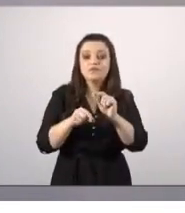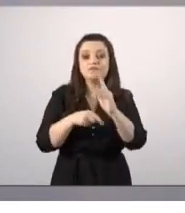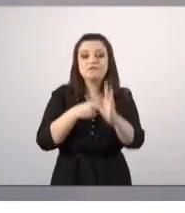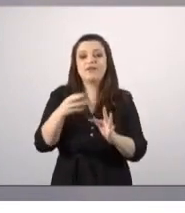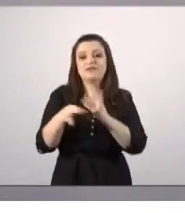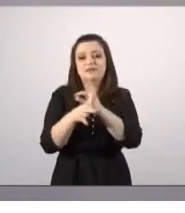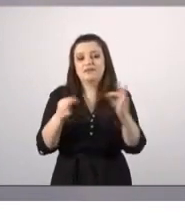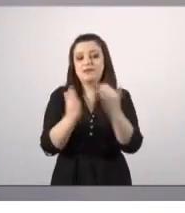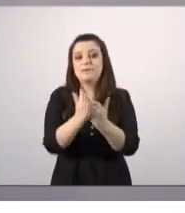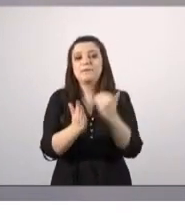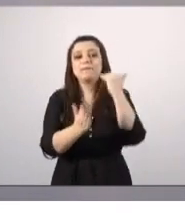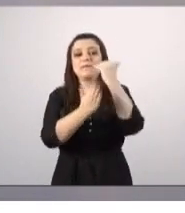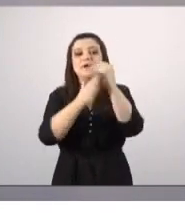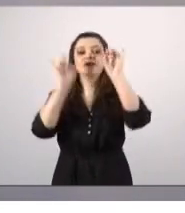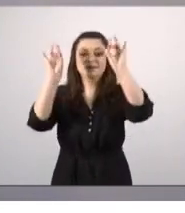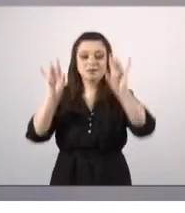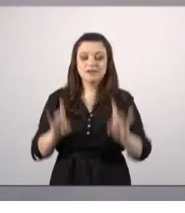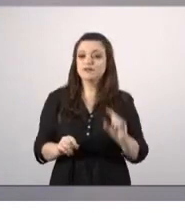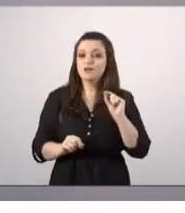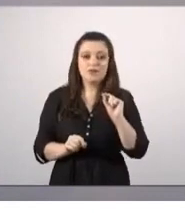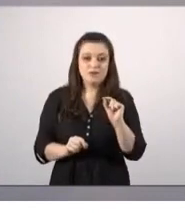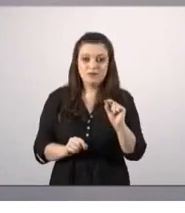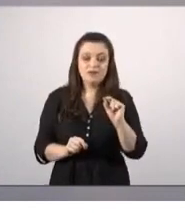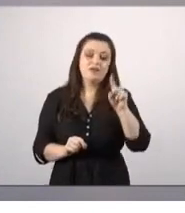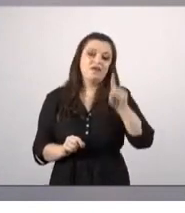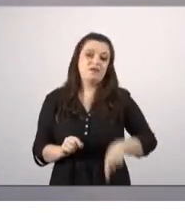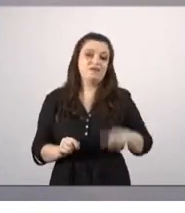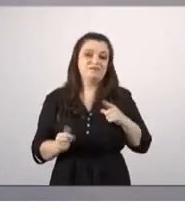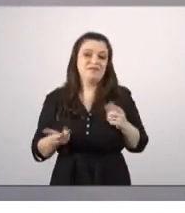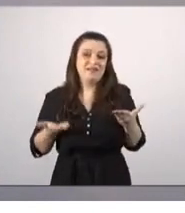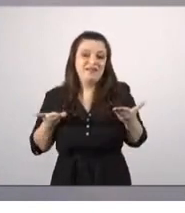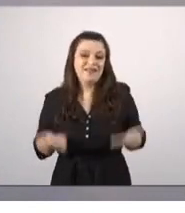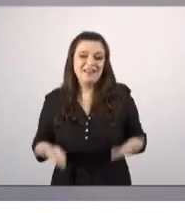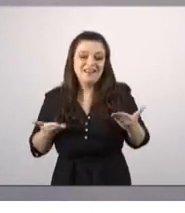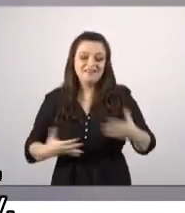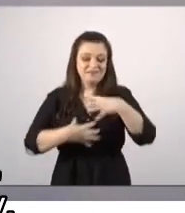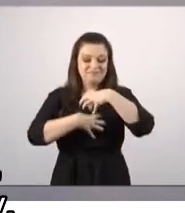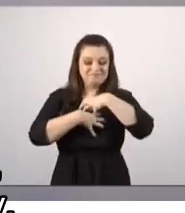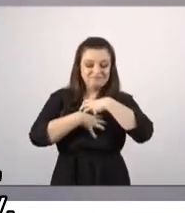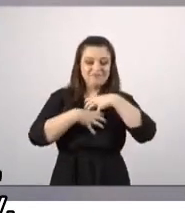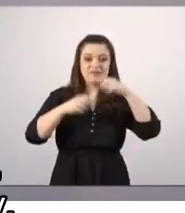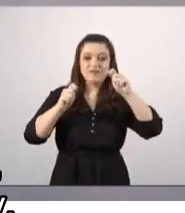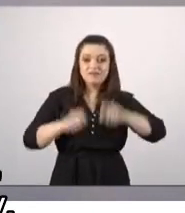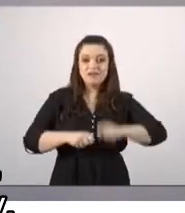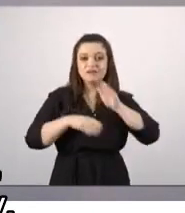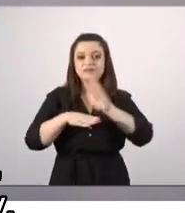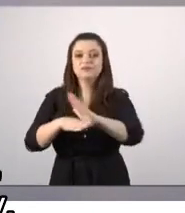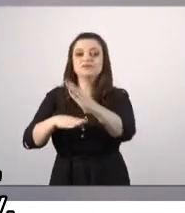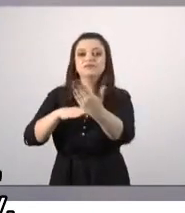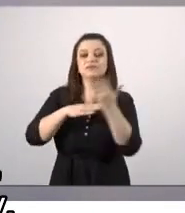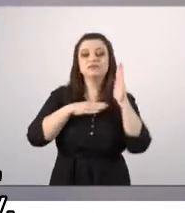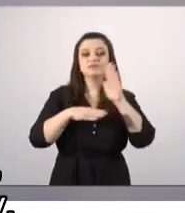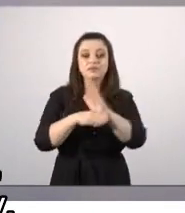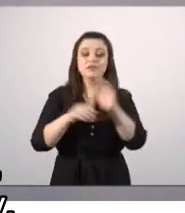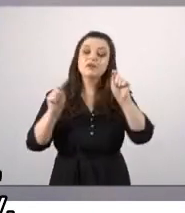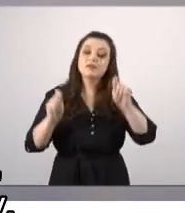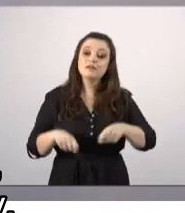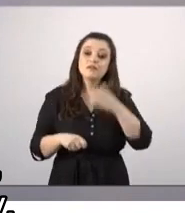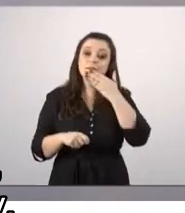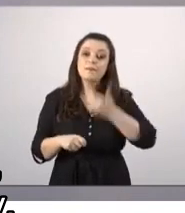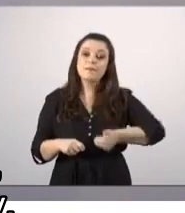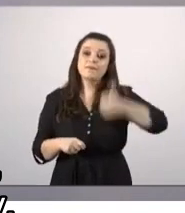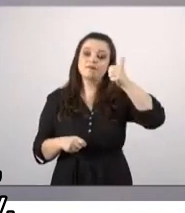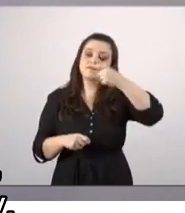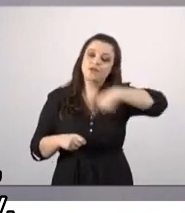presente. O espírito leve, companheiro e cooperativo que vocês deixam impressos em todos nós